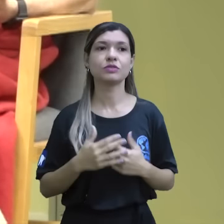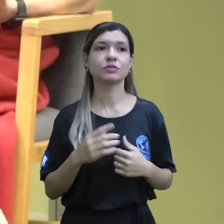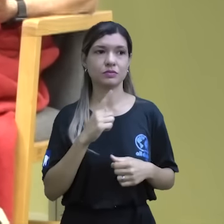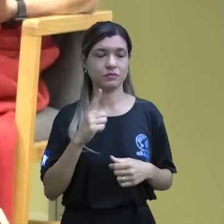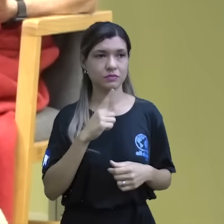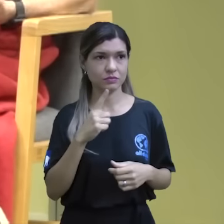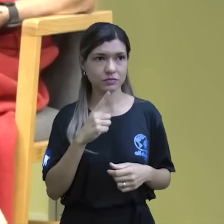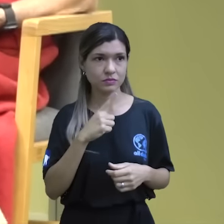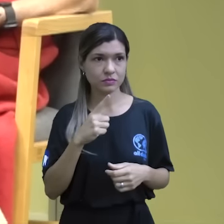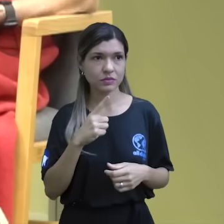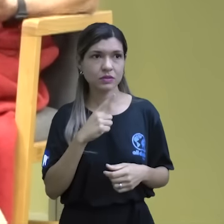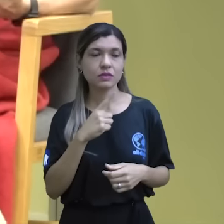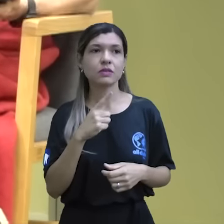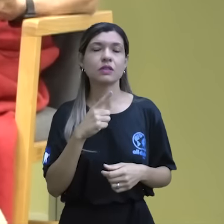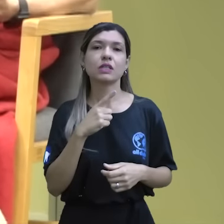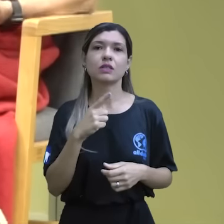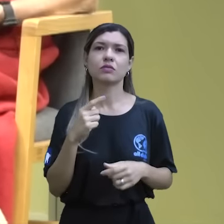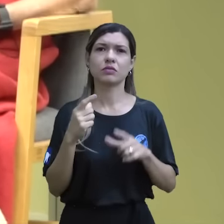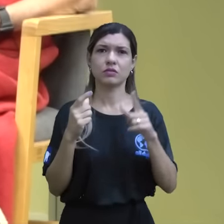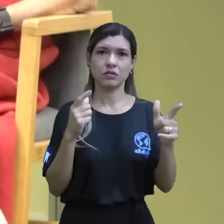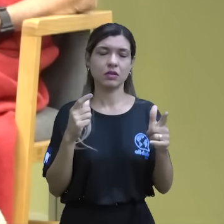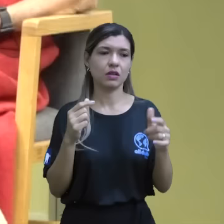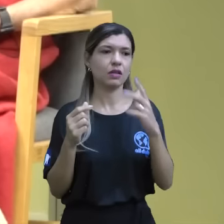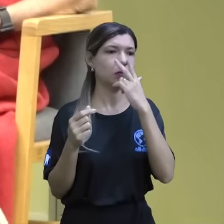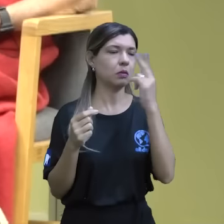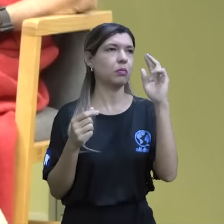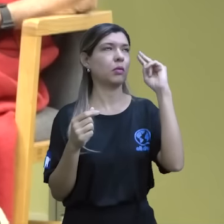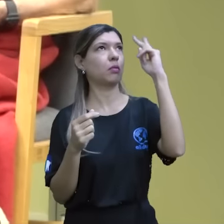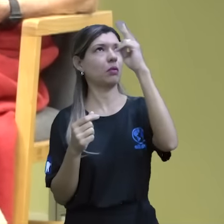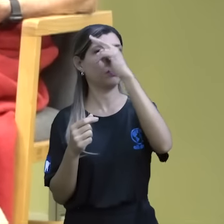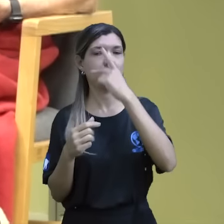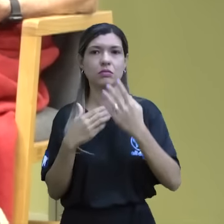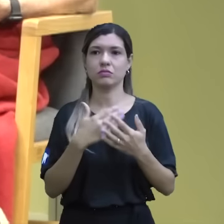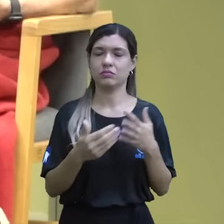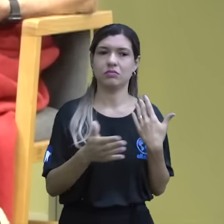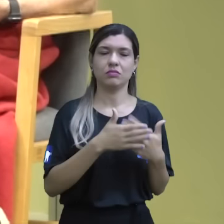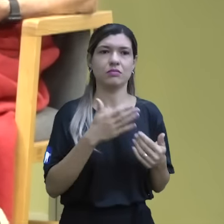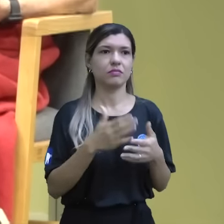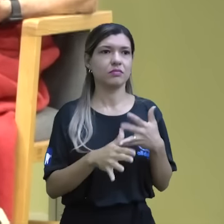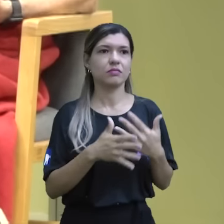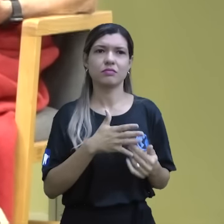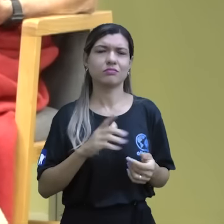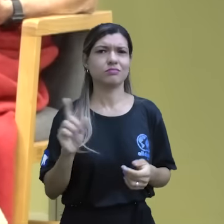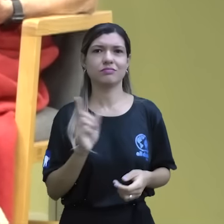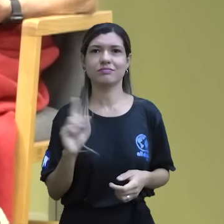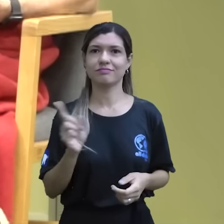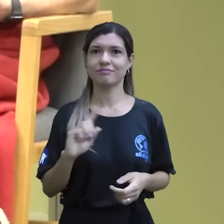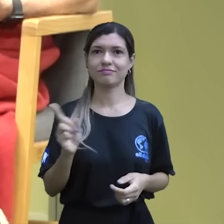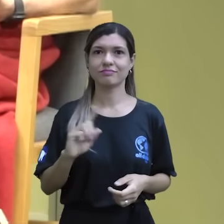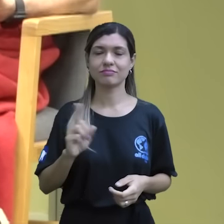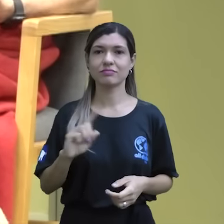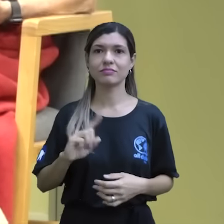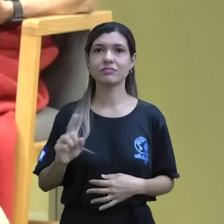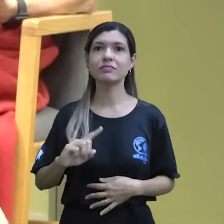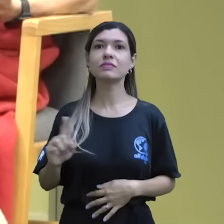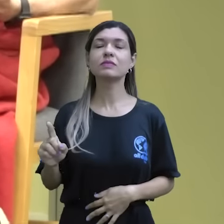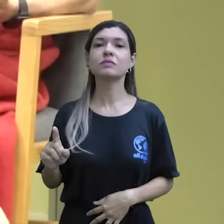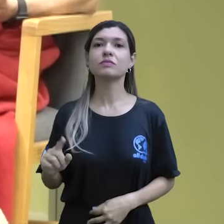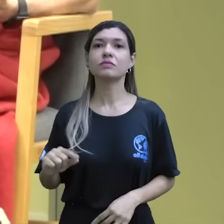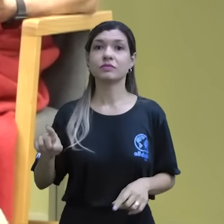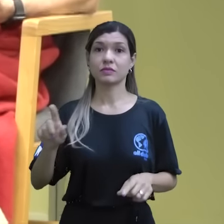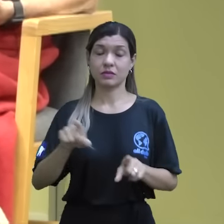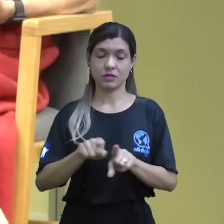um voto da Câmara de Vereadores, e chega a ser programado uma outra menção